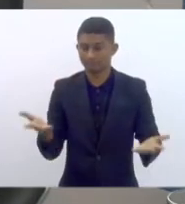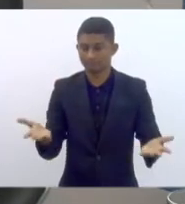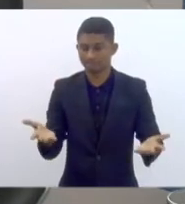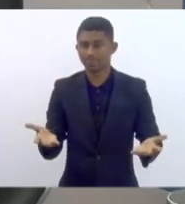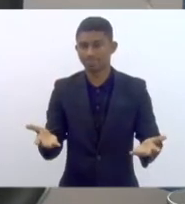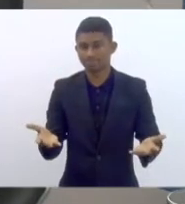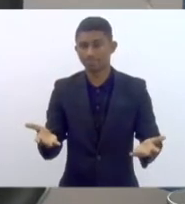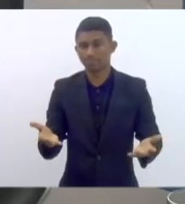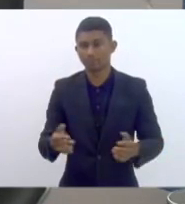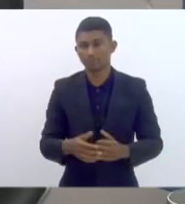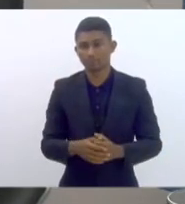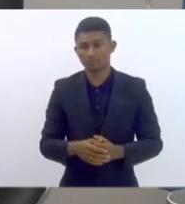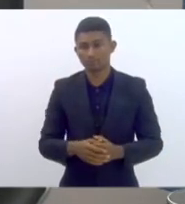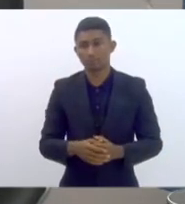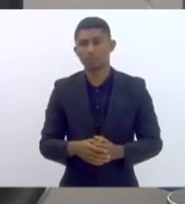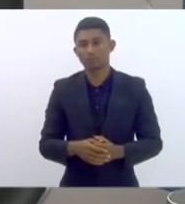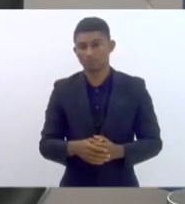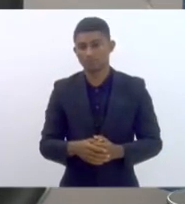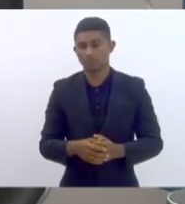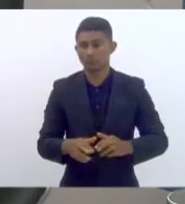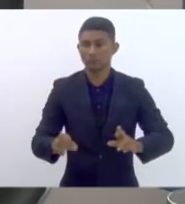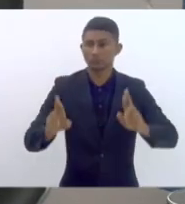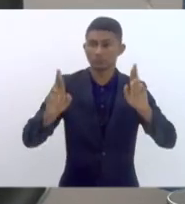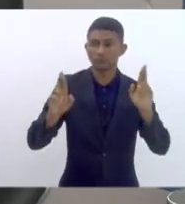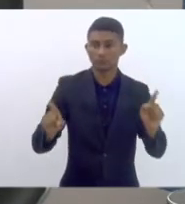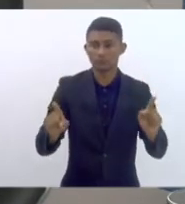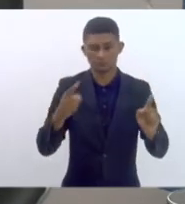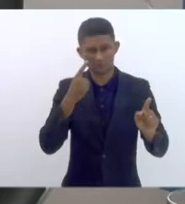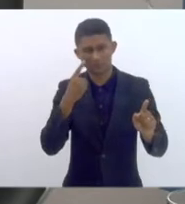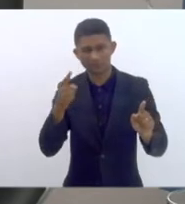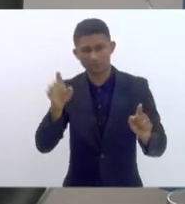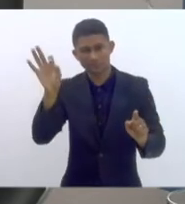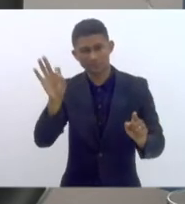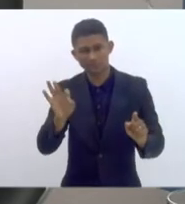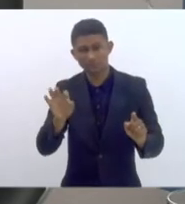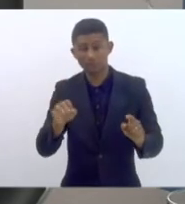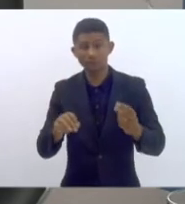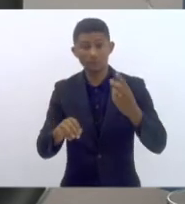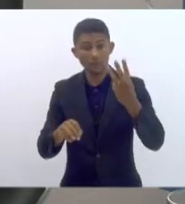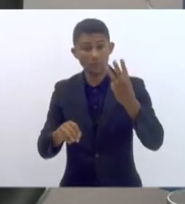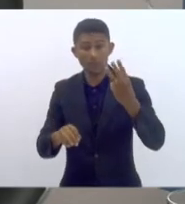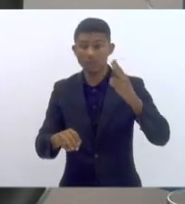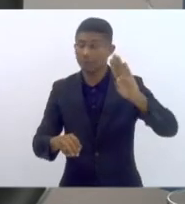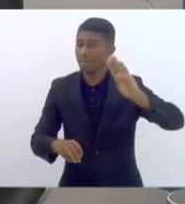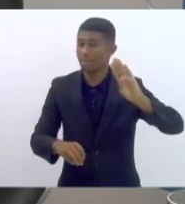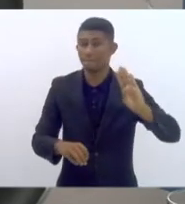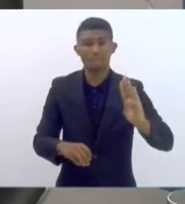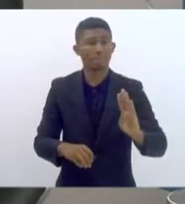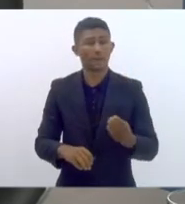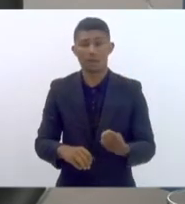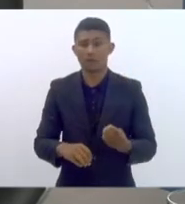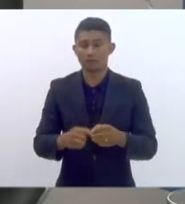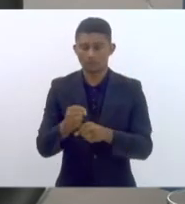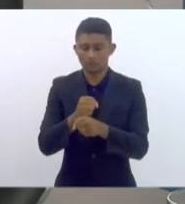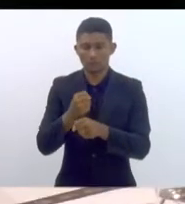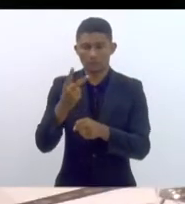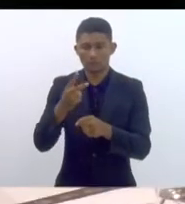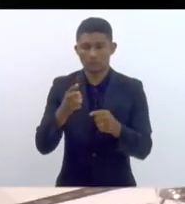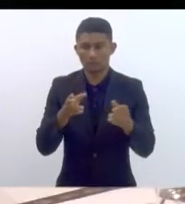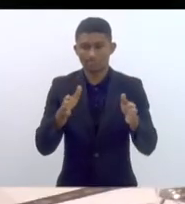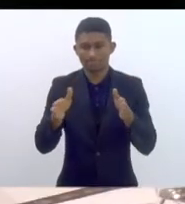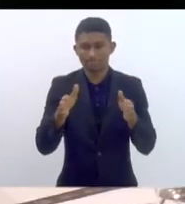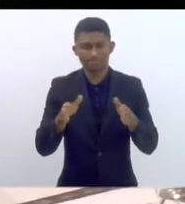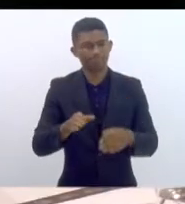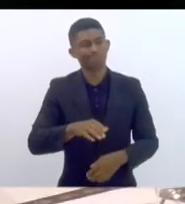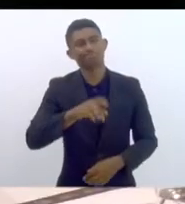a gente teve uma diferença de índice, você sobe mais 3 bi nesses últimos 2 anos. É.